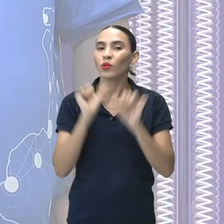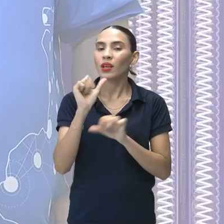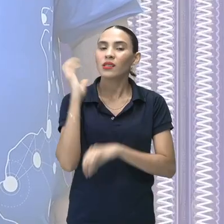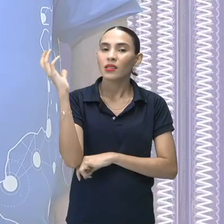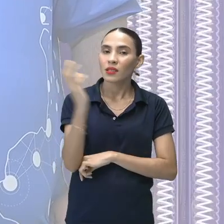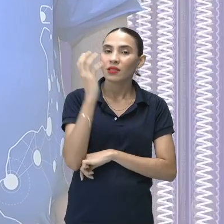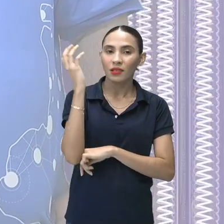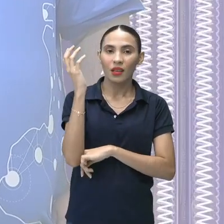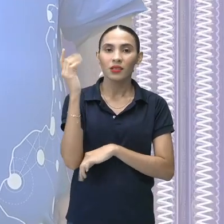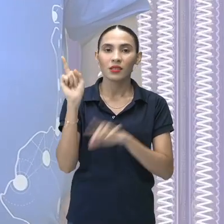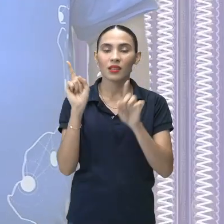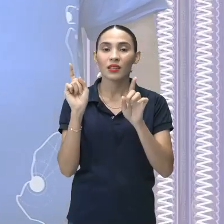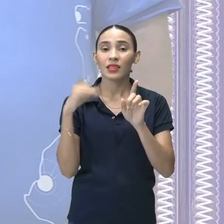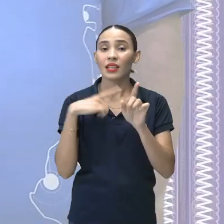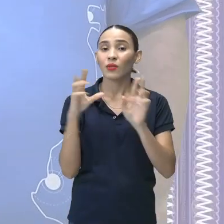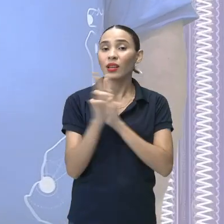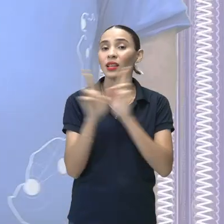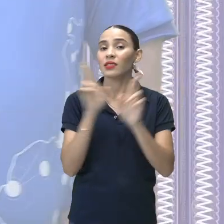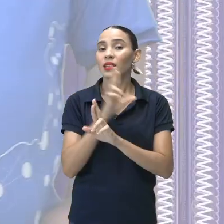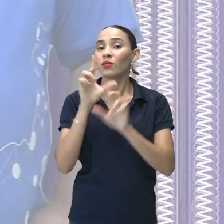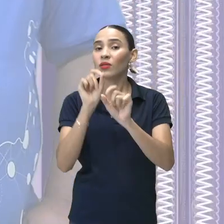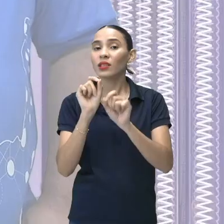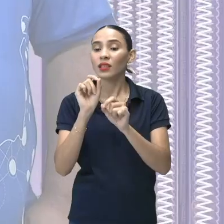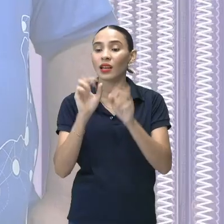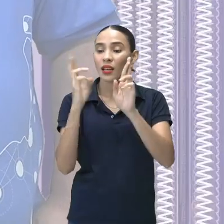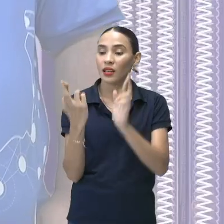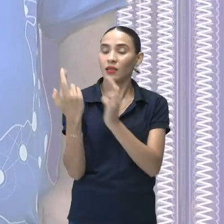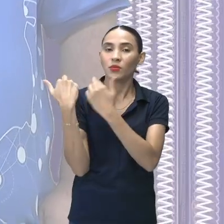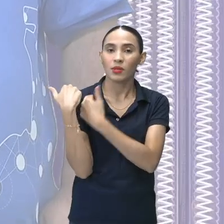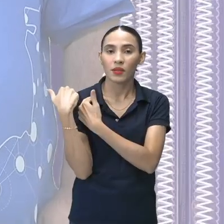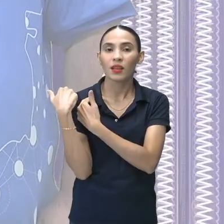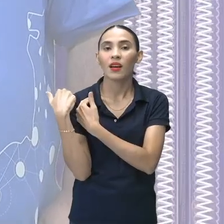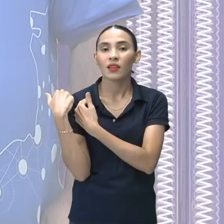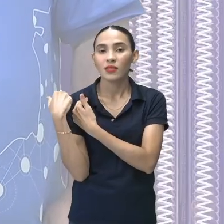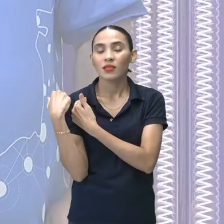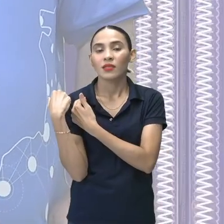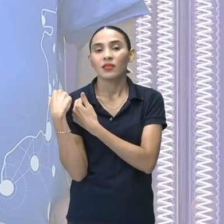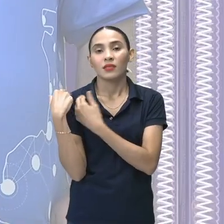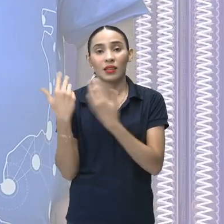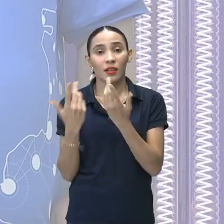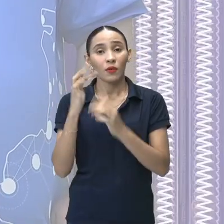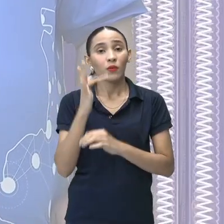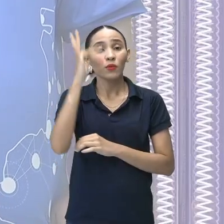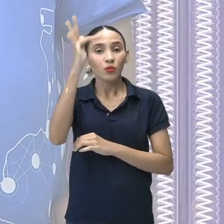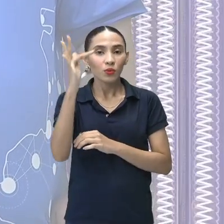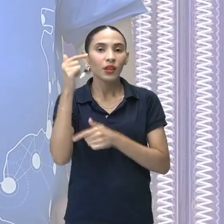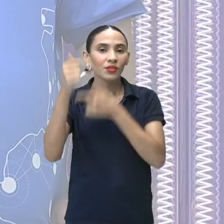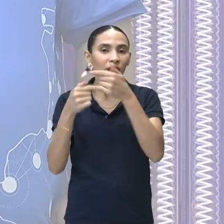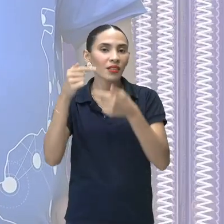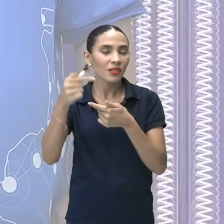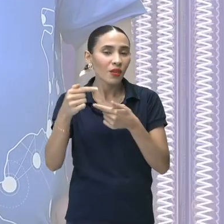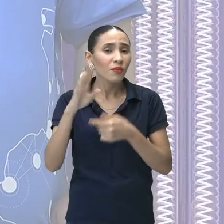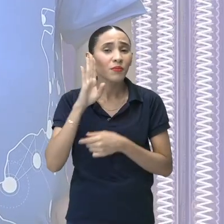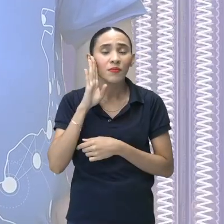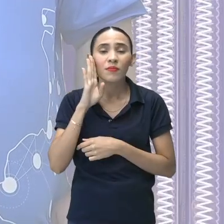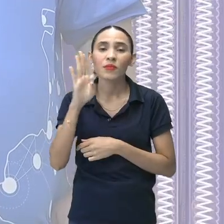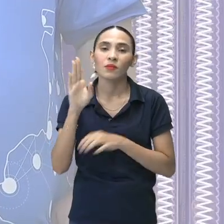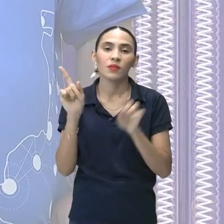religiões? Quais são as implicações éticas da manipulação genética e